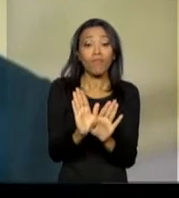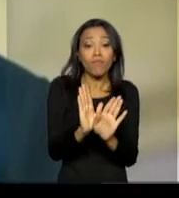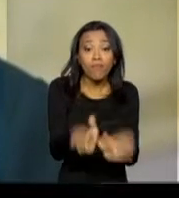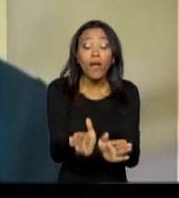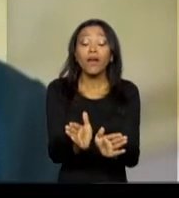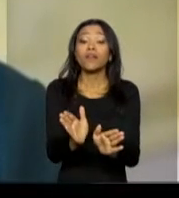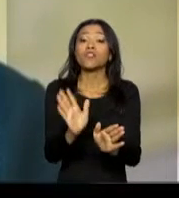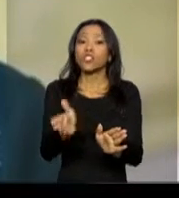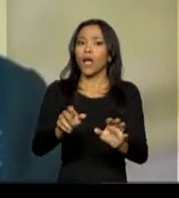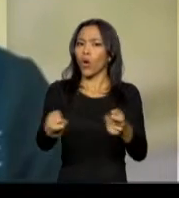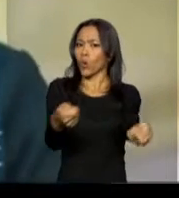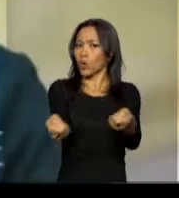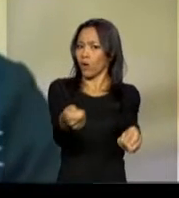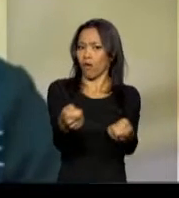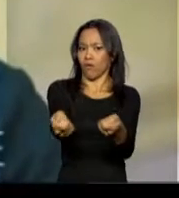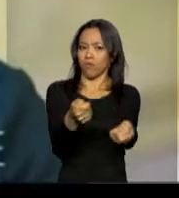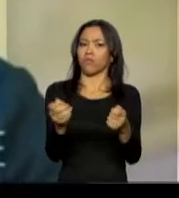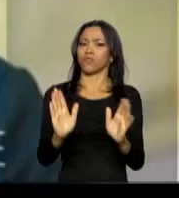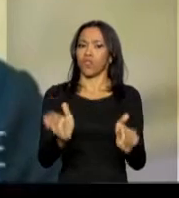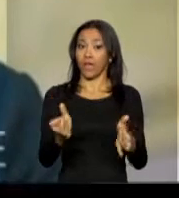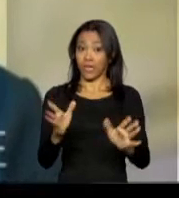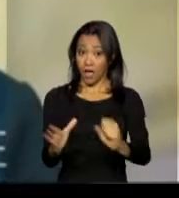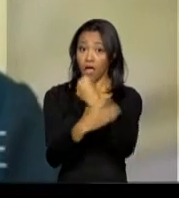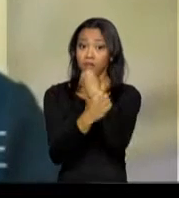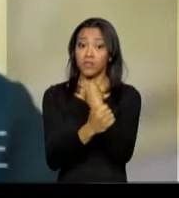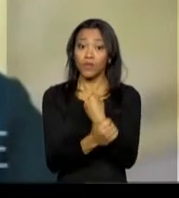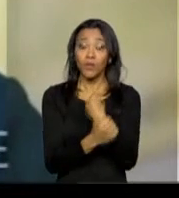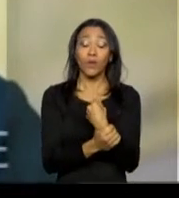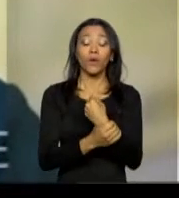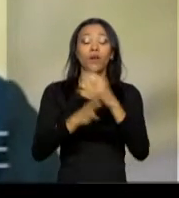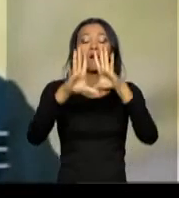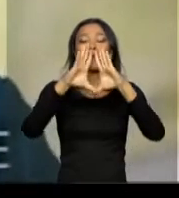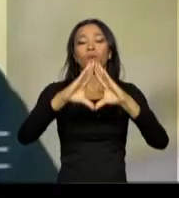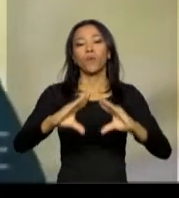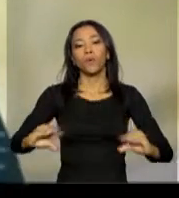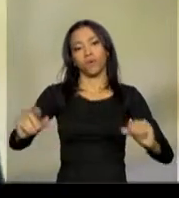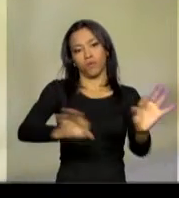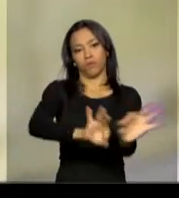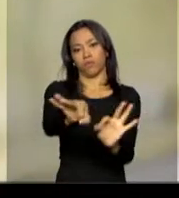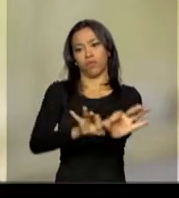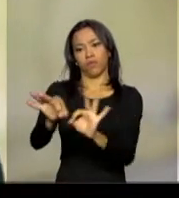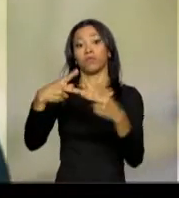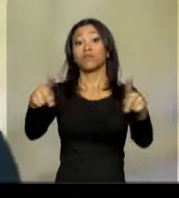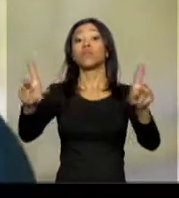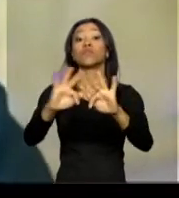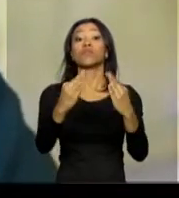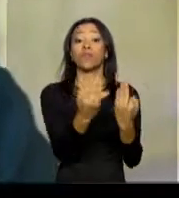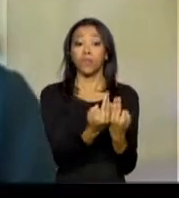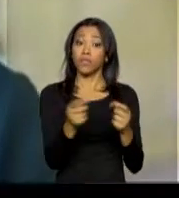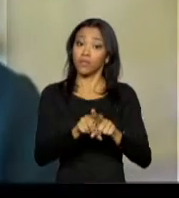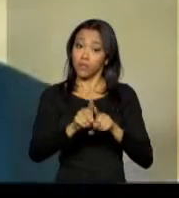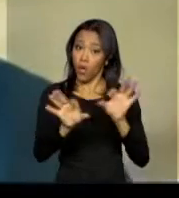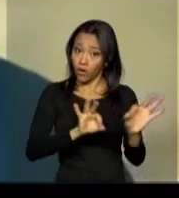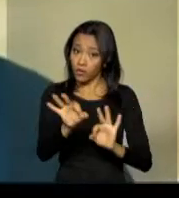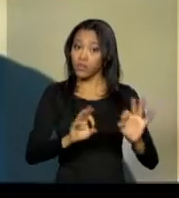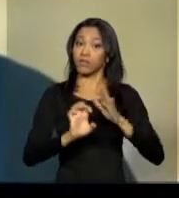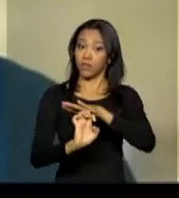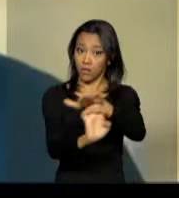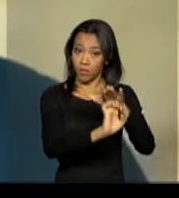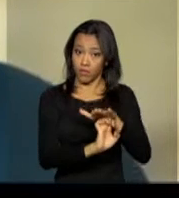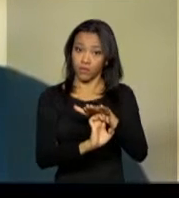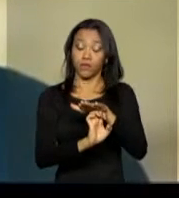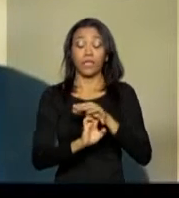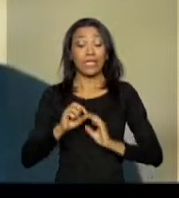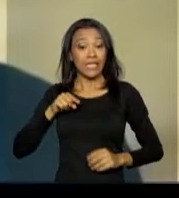a um ponto de equilíbrio que garante a tranquilidade do planejamento das famílias e das empresas. Nisso,